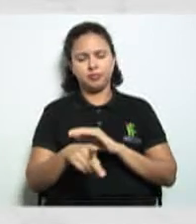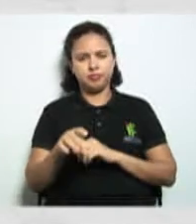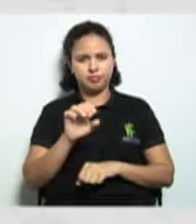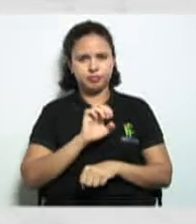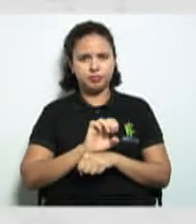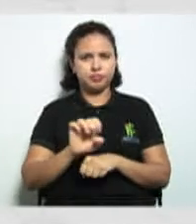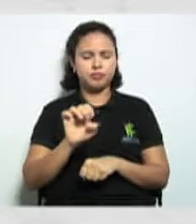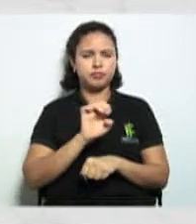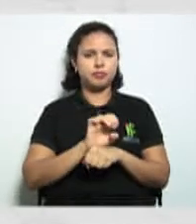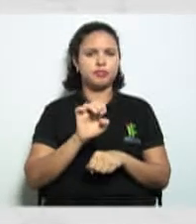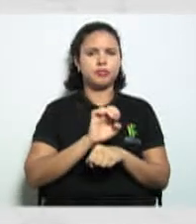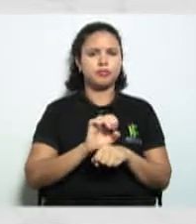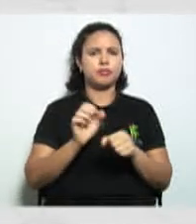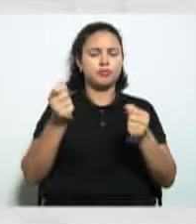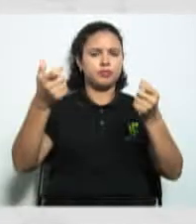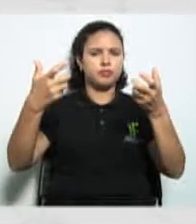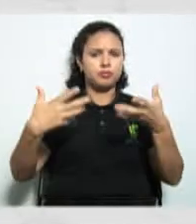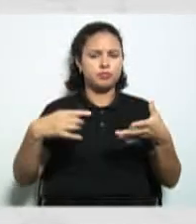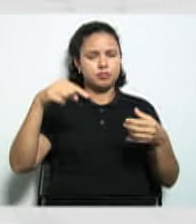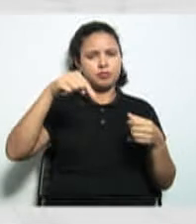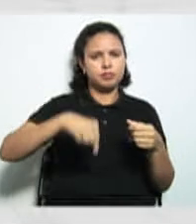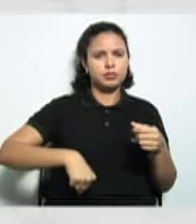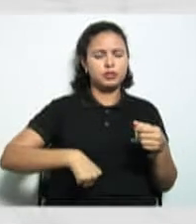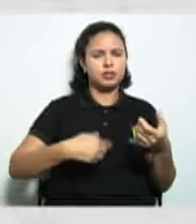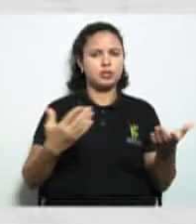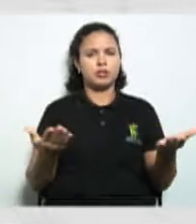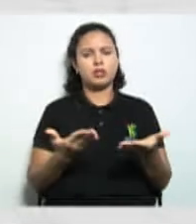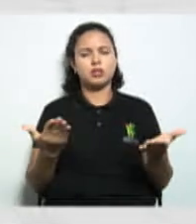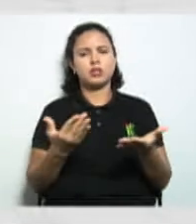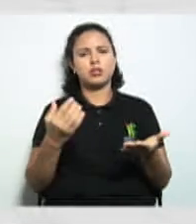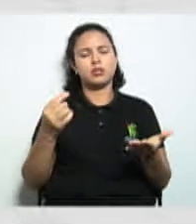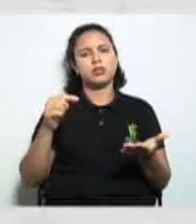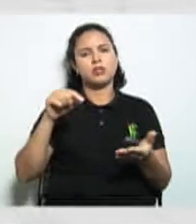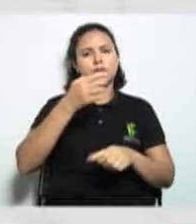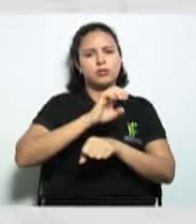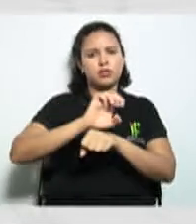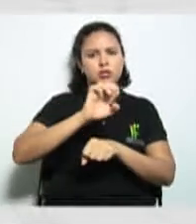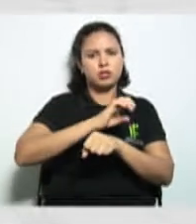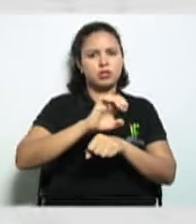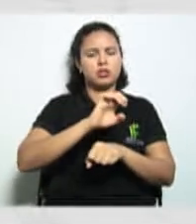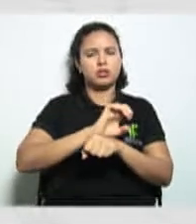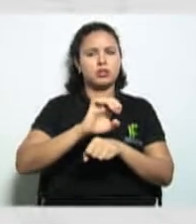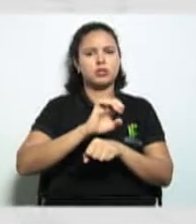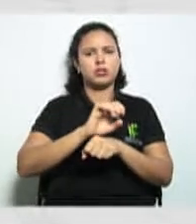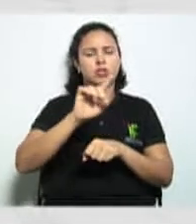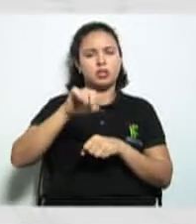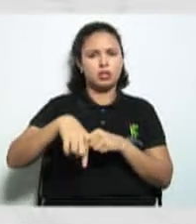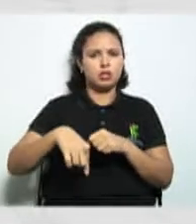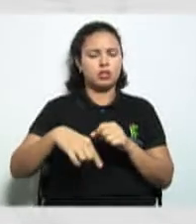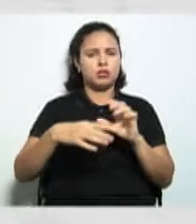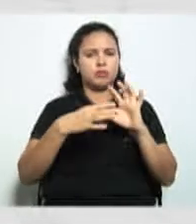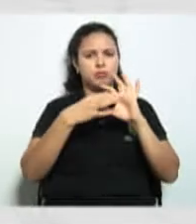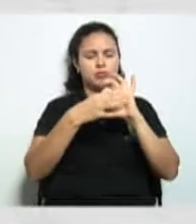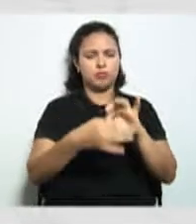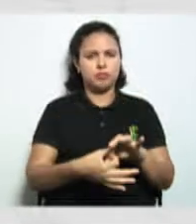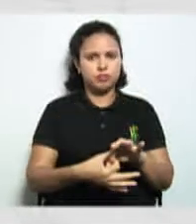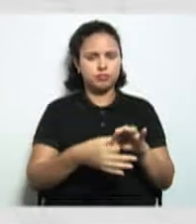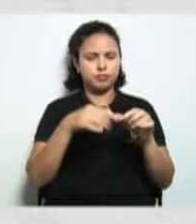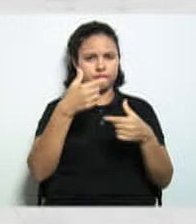nós falamos aqui na aula, né? Afinal de contas, esse estágio, ele é uma relação de